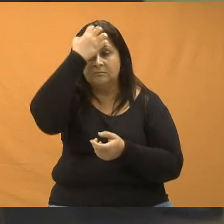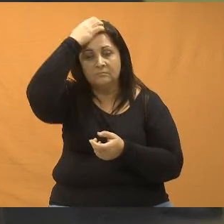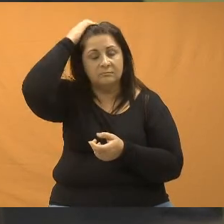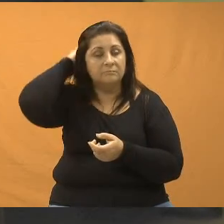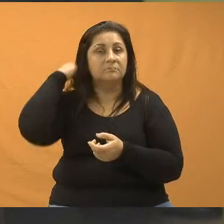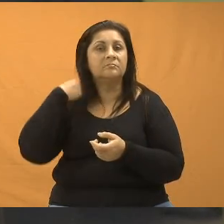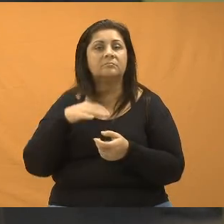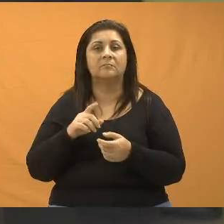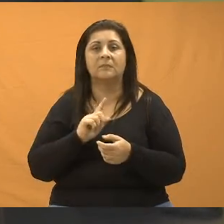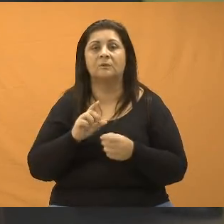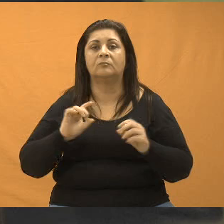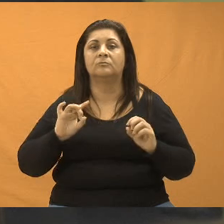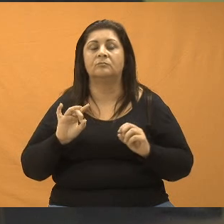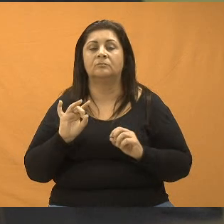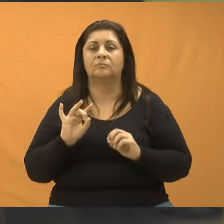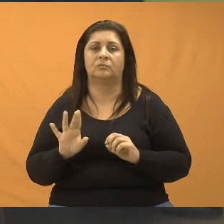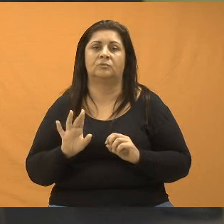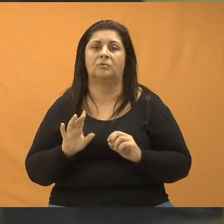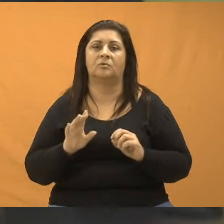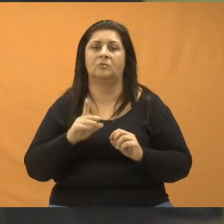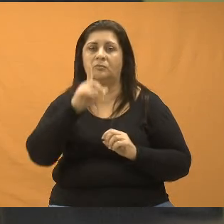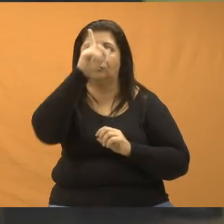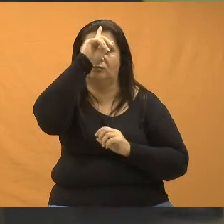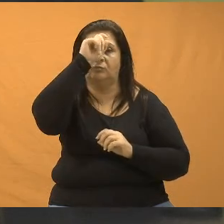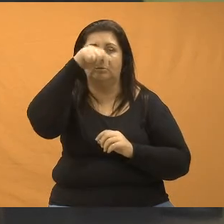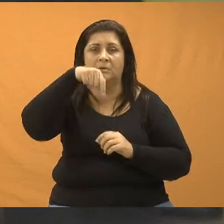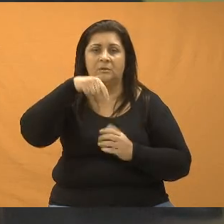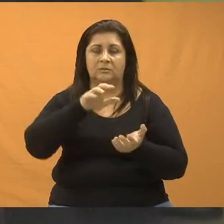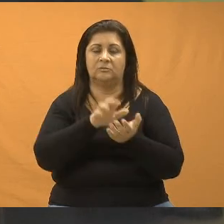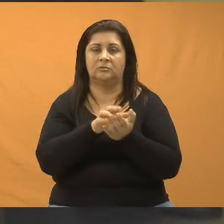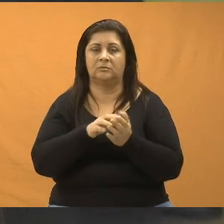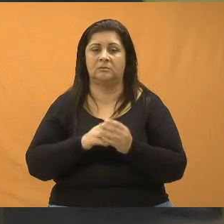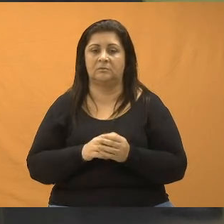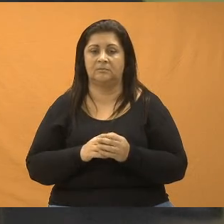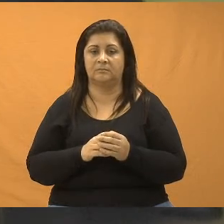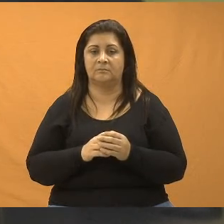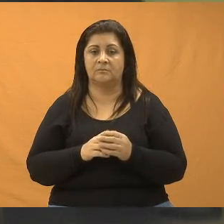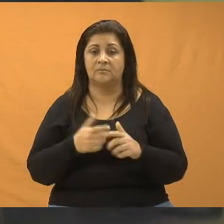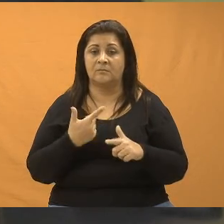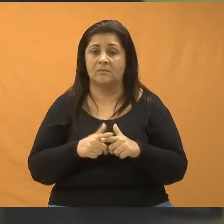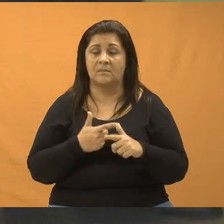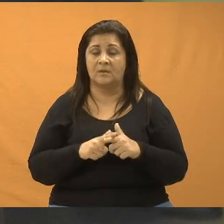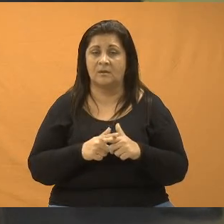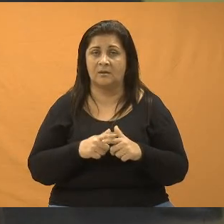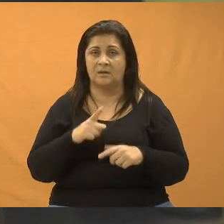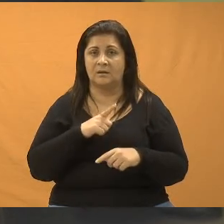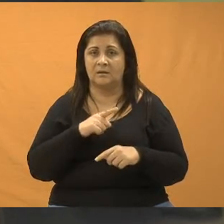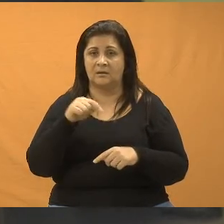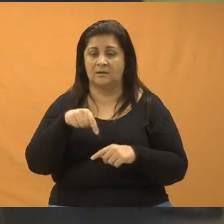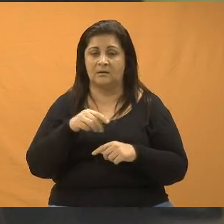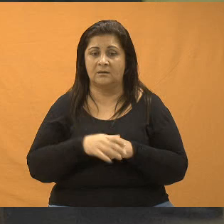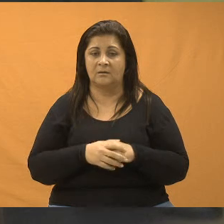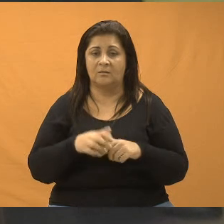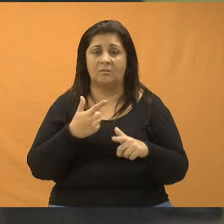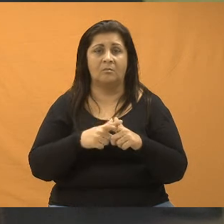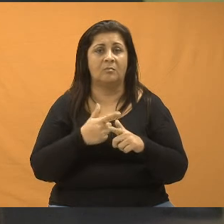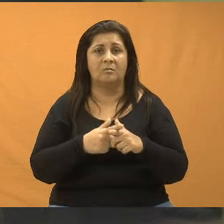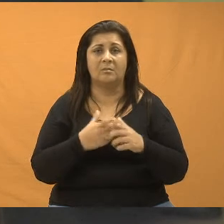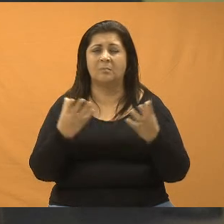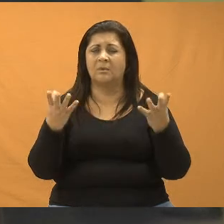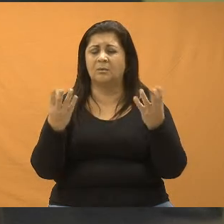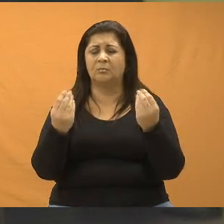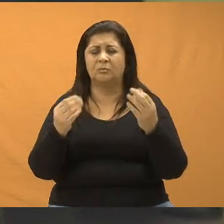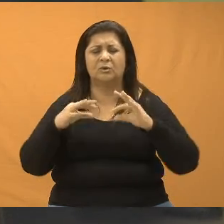nessa... não só resolver a questão da Santa Casa de Jacareí. O problema que hoje tem na Santa Casa de Jacareí é um problema inerente